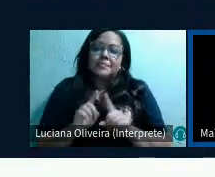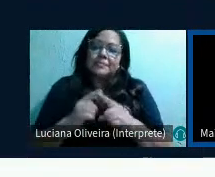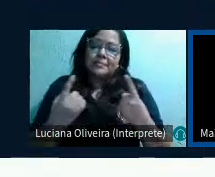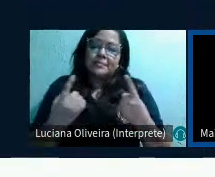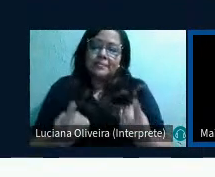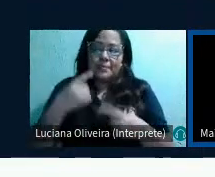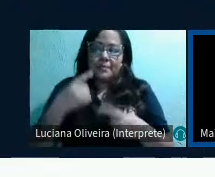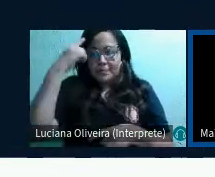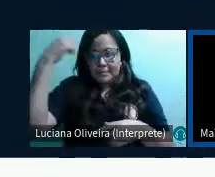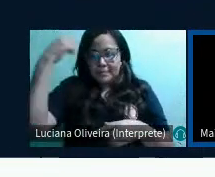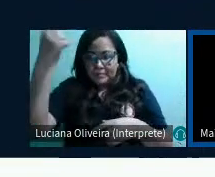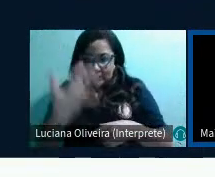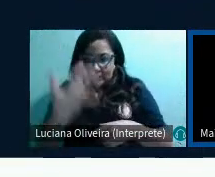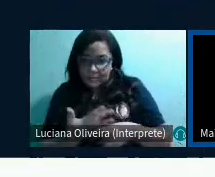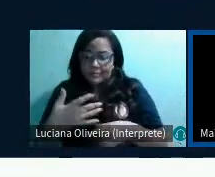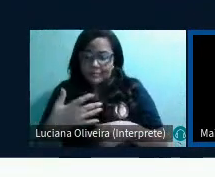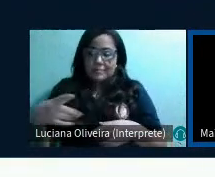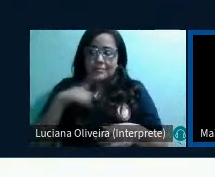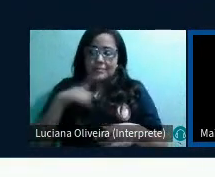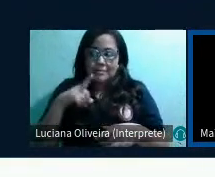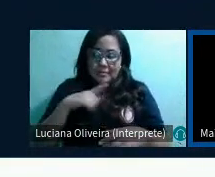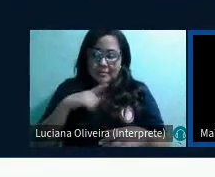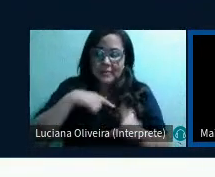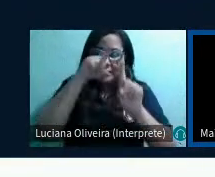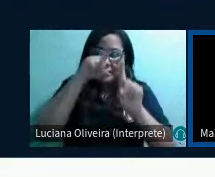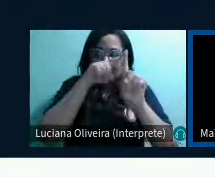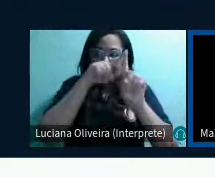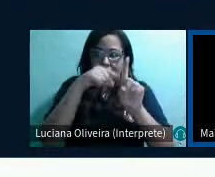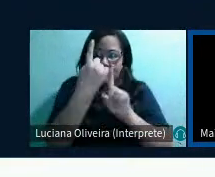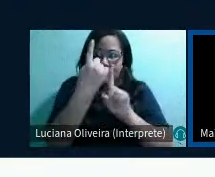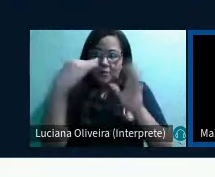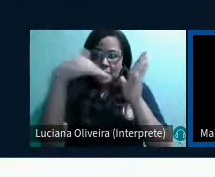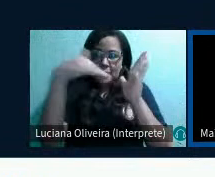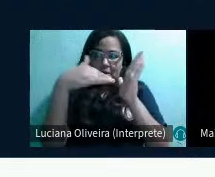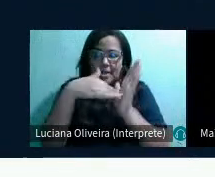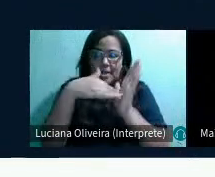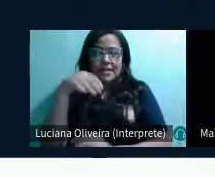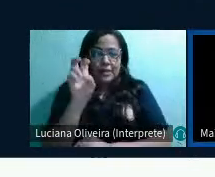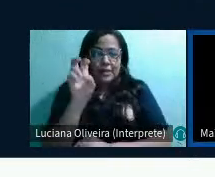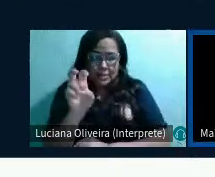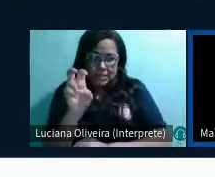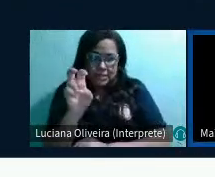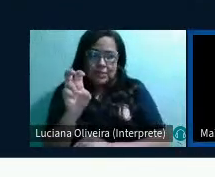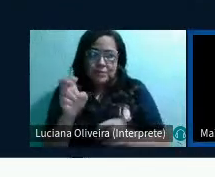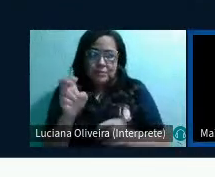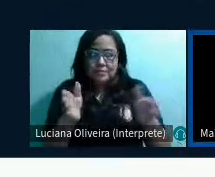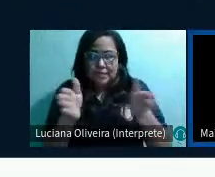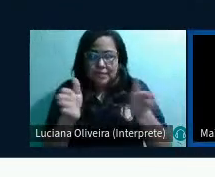1 até o nível 5. Os tempos, que são esses aqui,